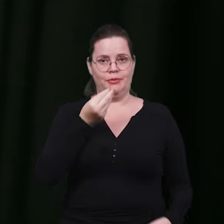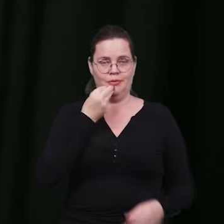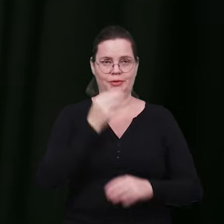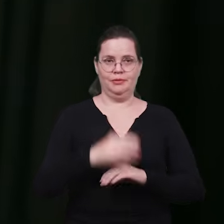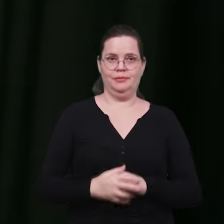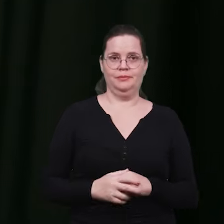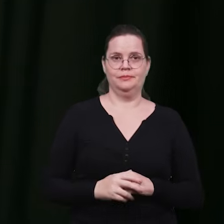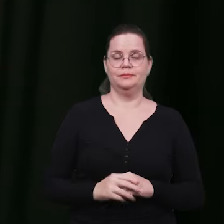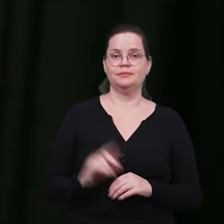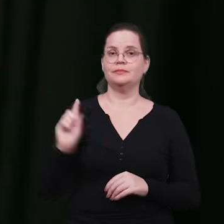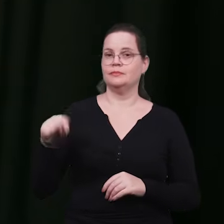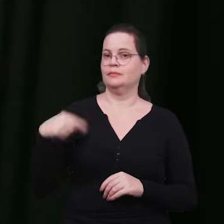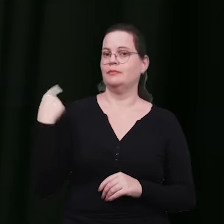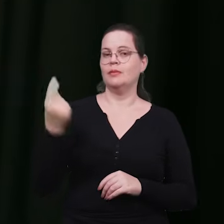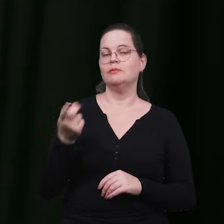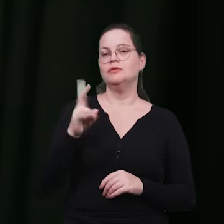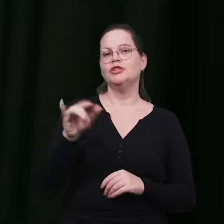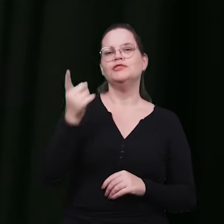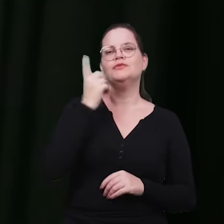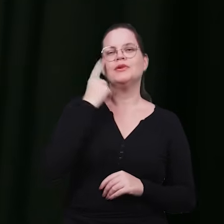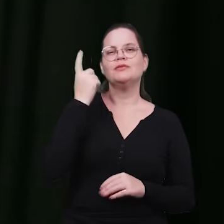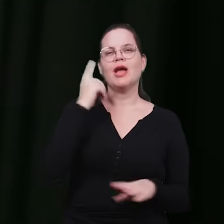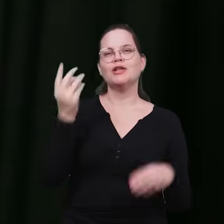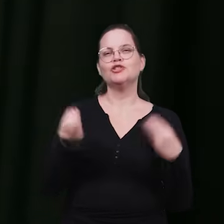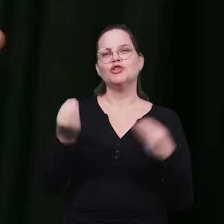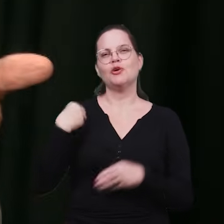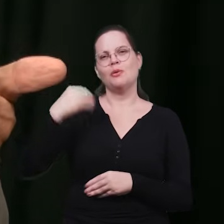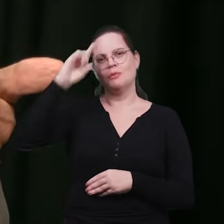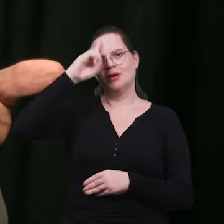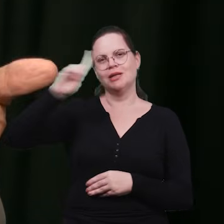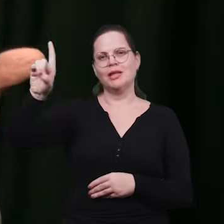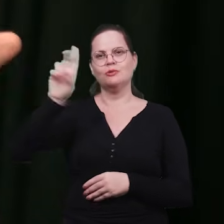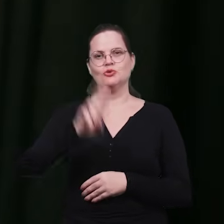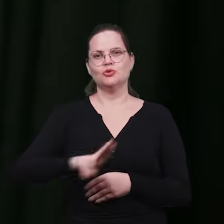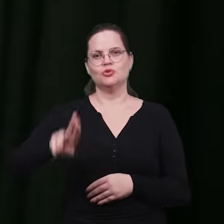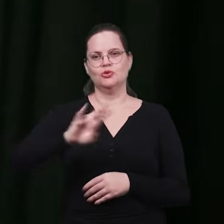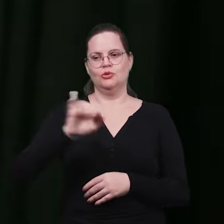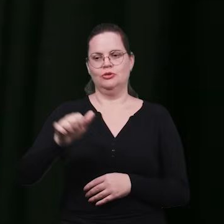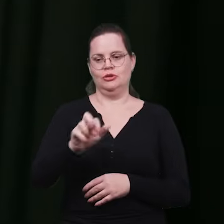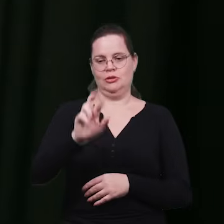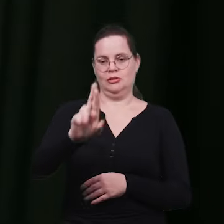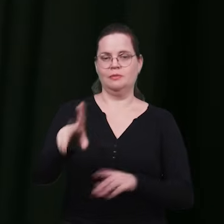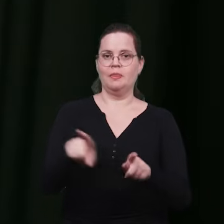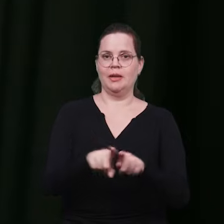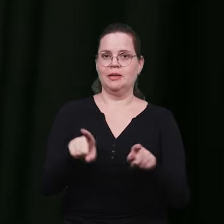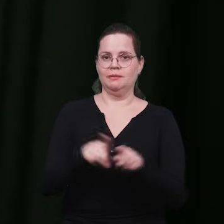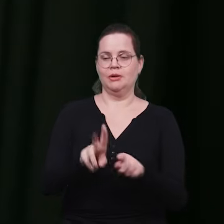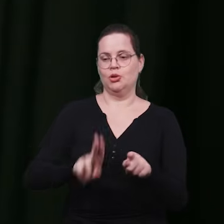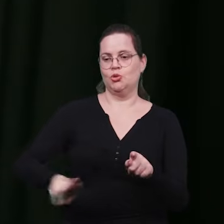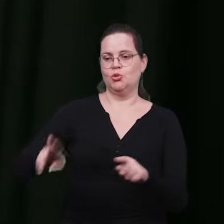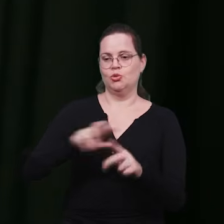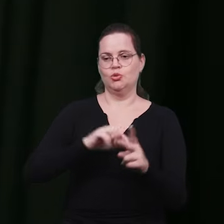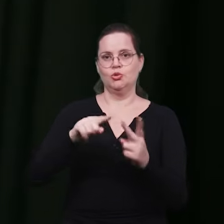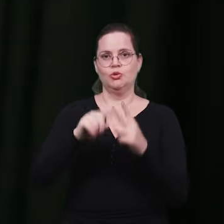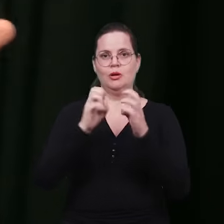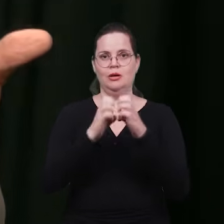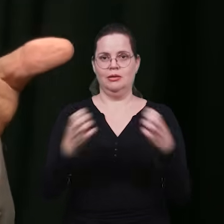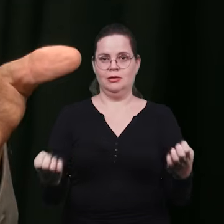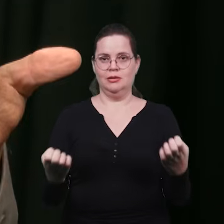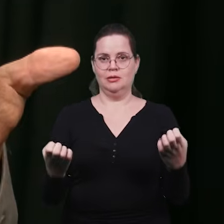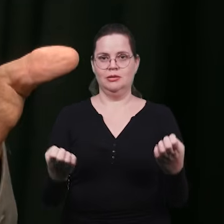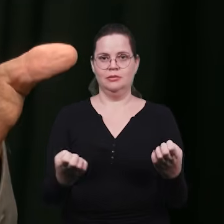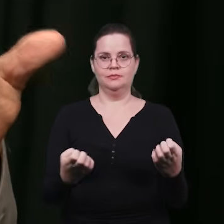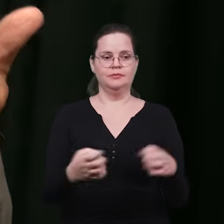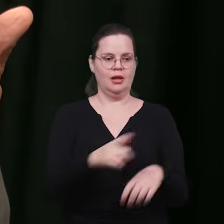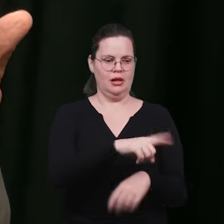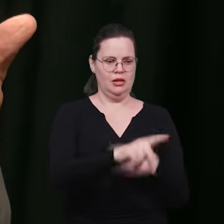vamos depois ver como se usou Jeremias e como se usou Esdras. O povo não